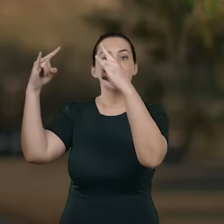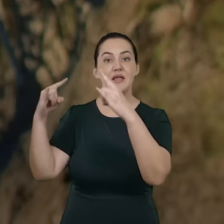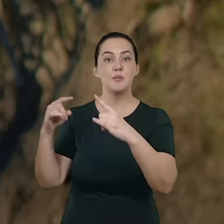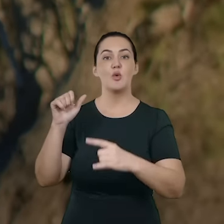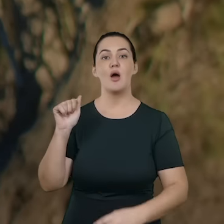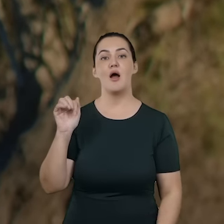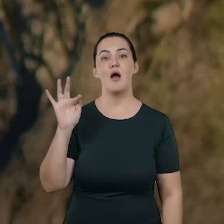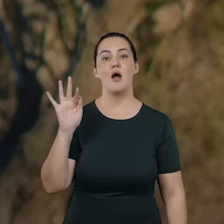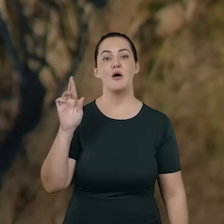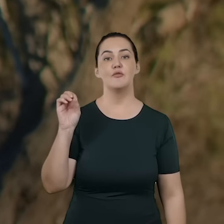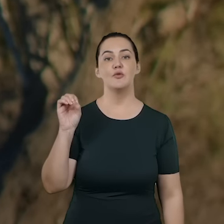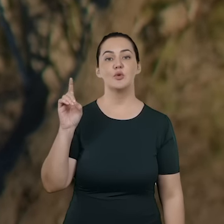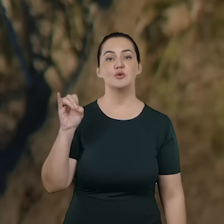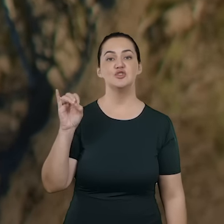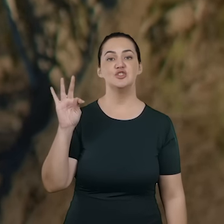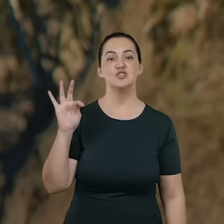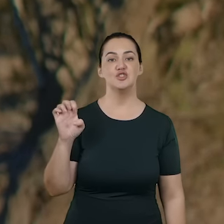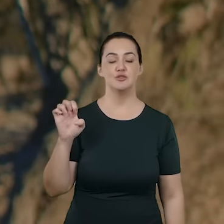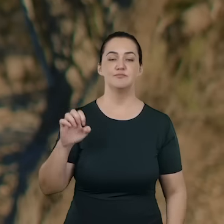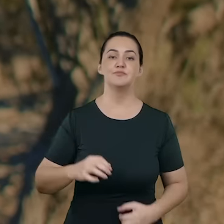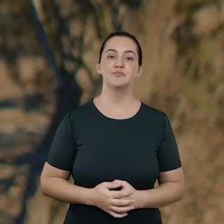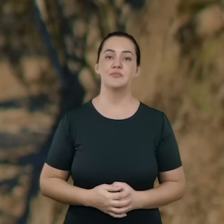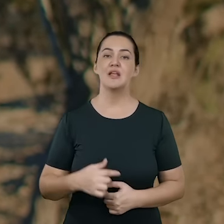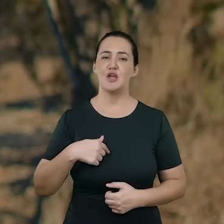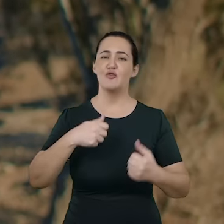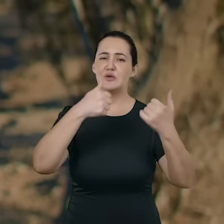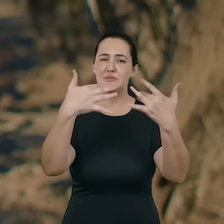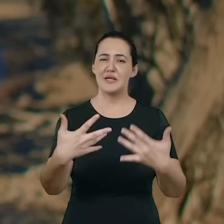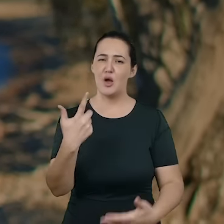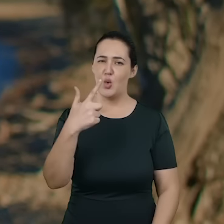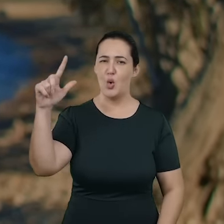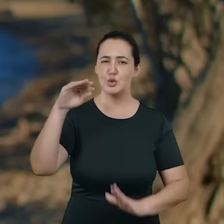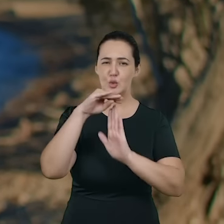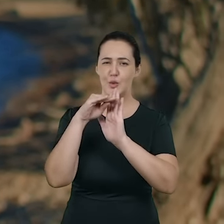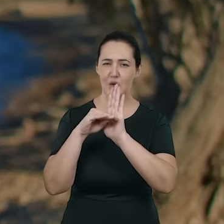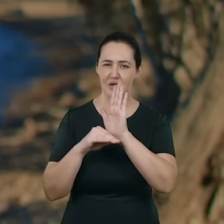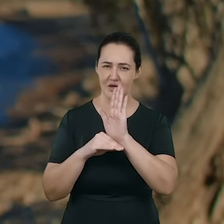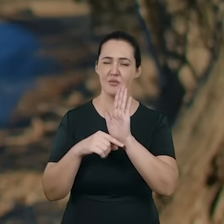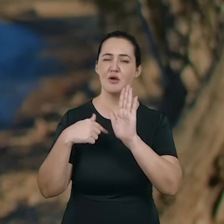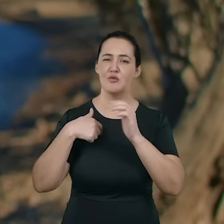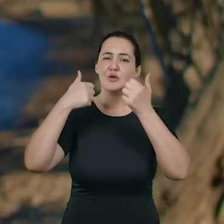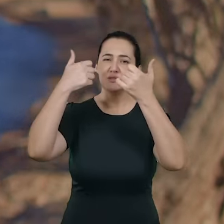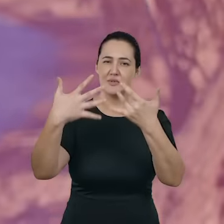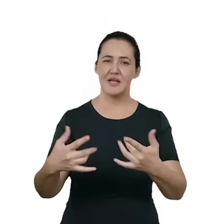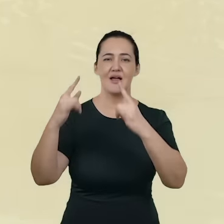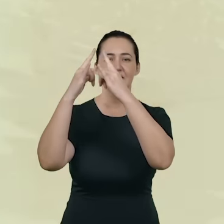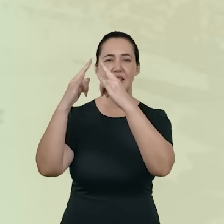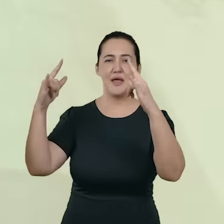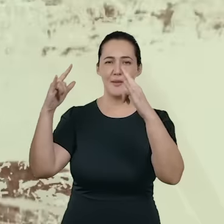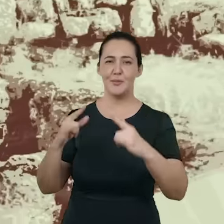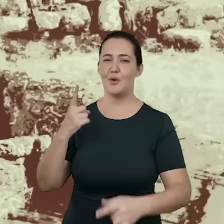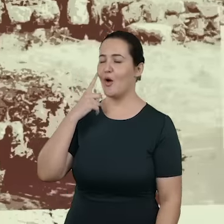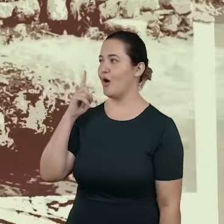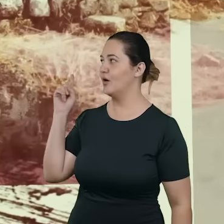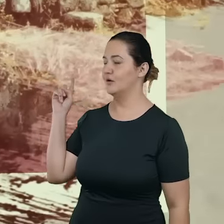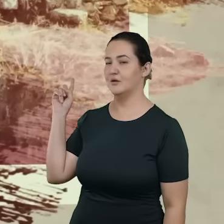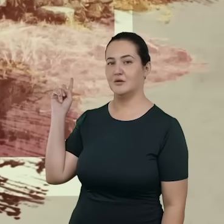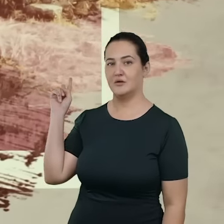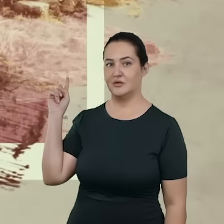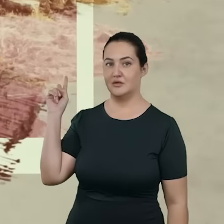Afrodite. Aliás, no programa que eu ainda vou fazer sobre Corinto, nós também vamos falar sobre o templo de Afrodite que havia